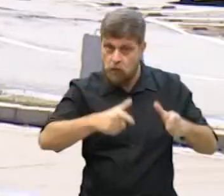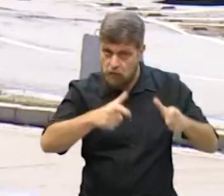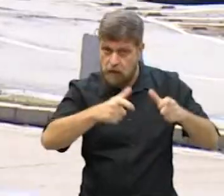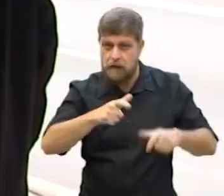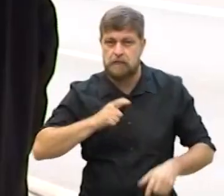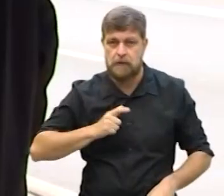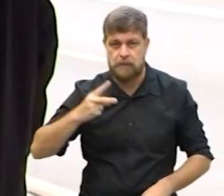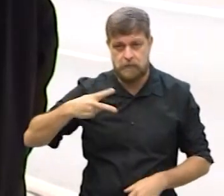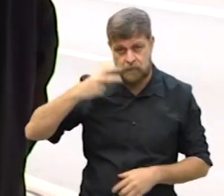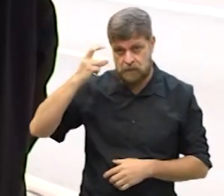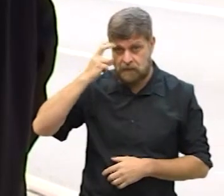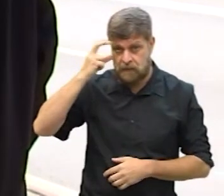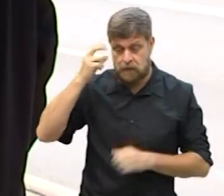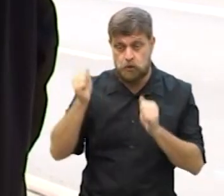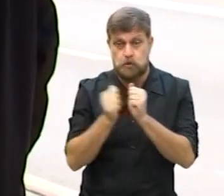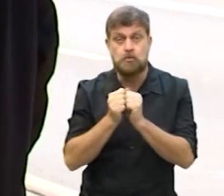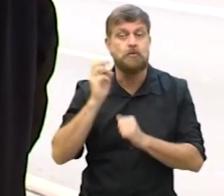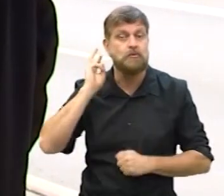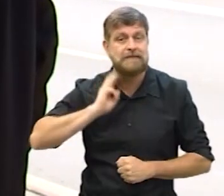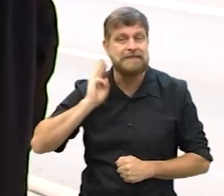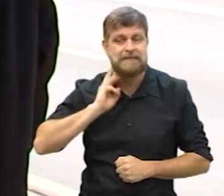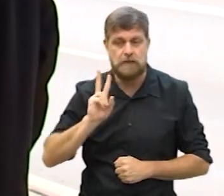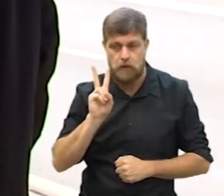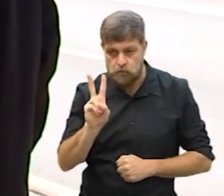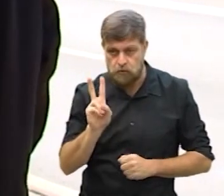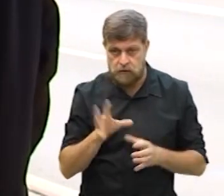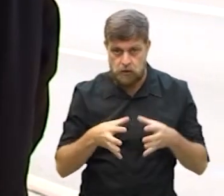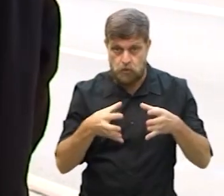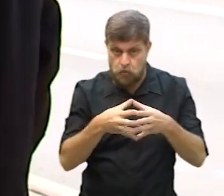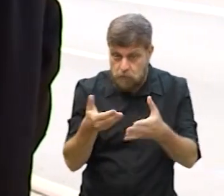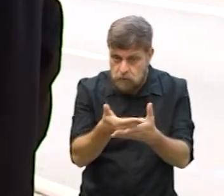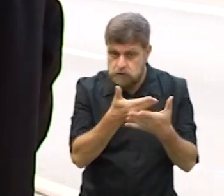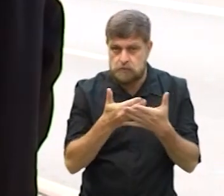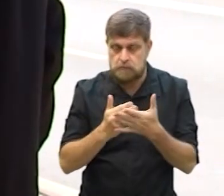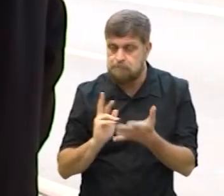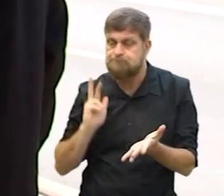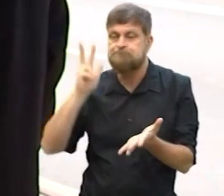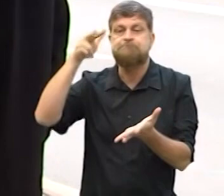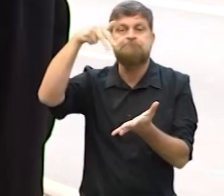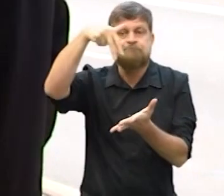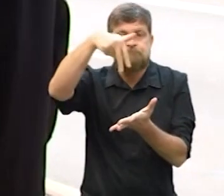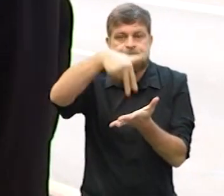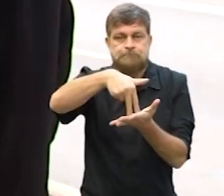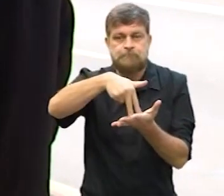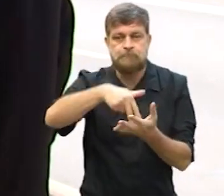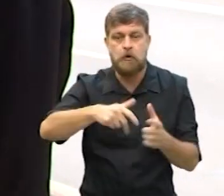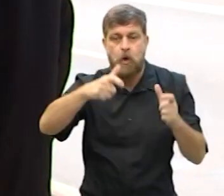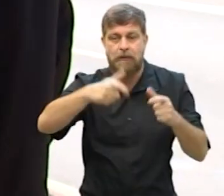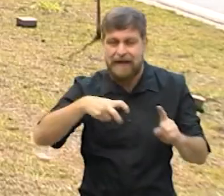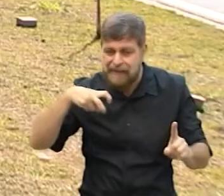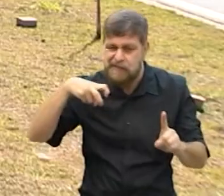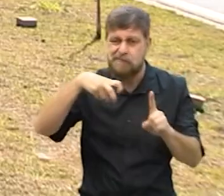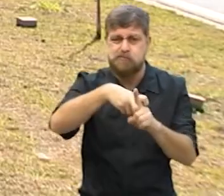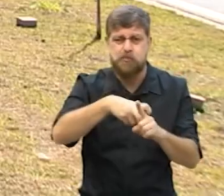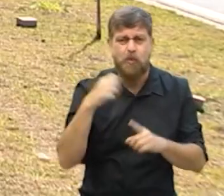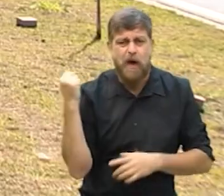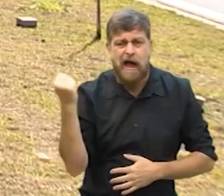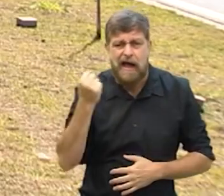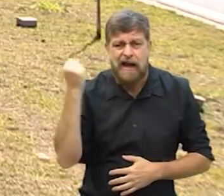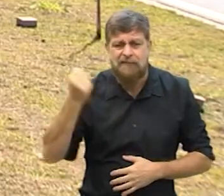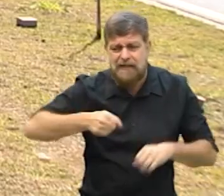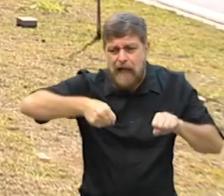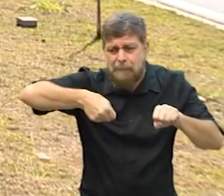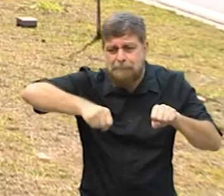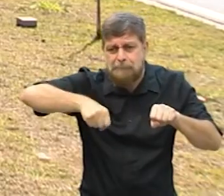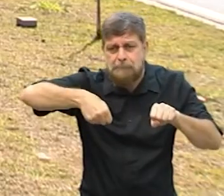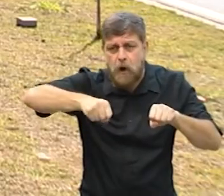mesmo local. Os vereadores Carlinhos Camelô e Cecílio Santos, membros da comissão de estudos, foram até o ponto do acidente. Acidente